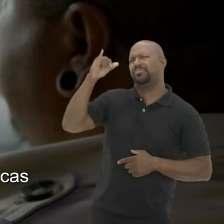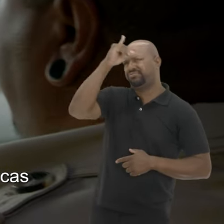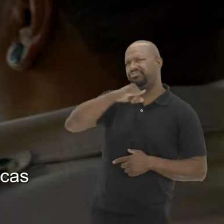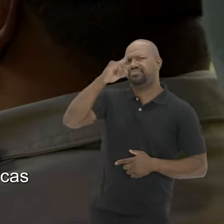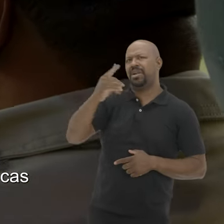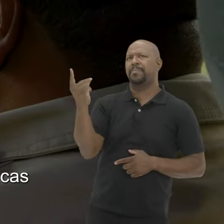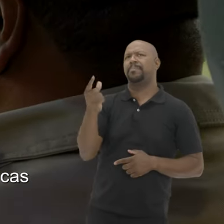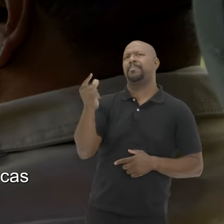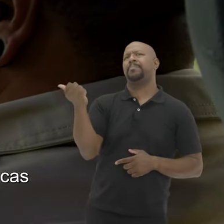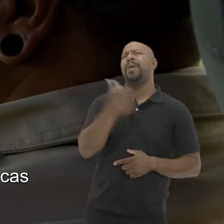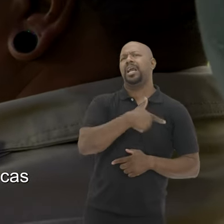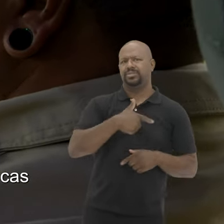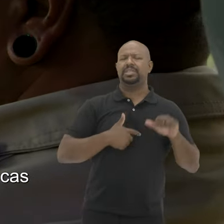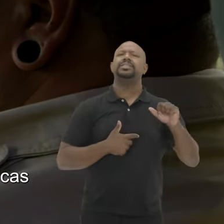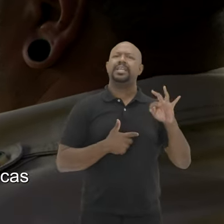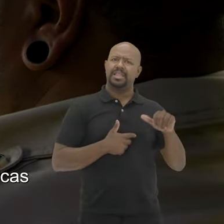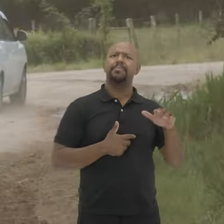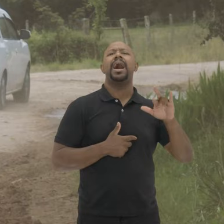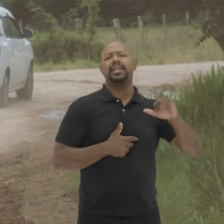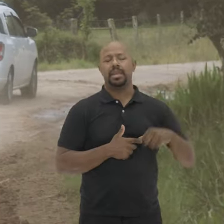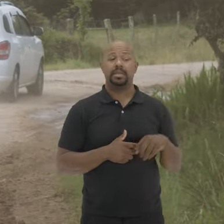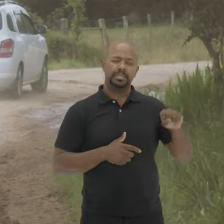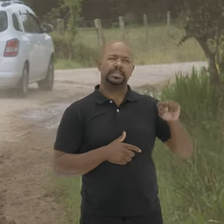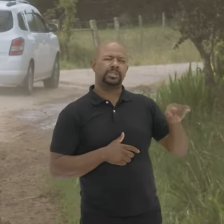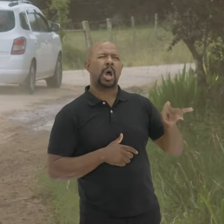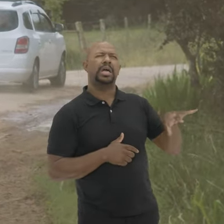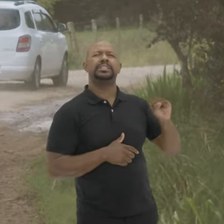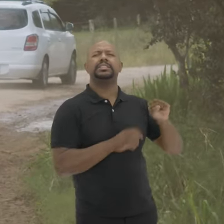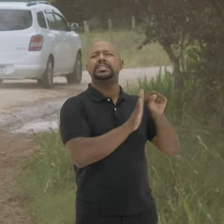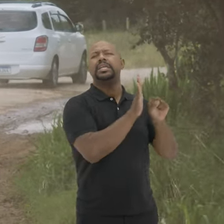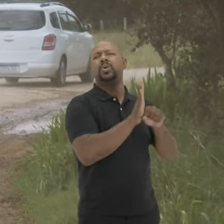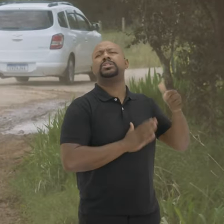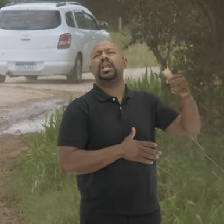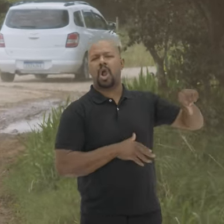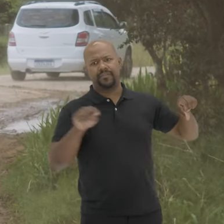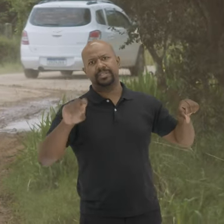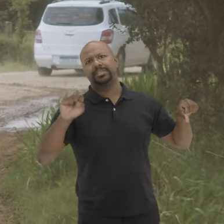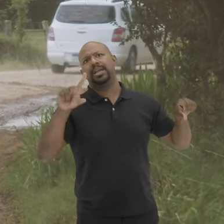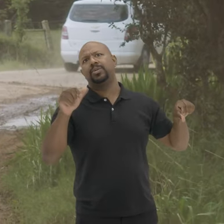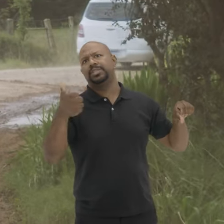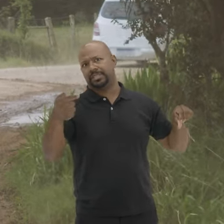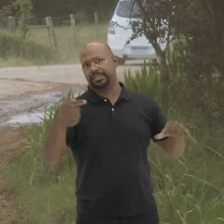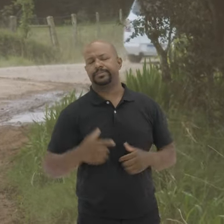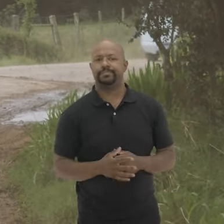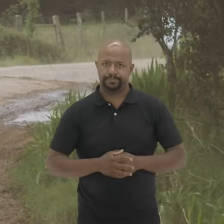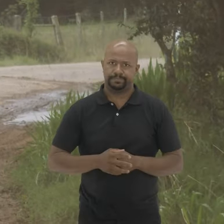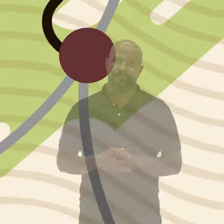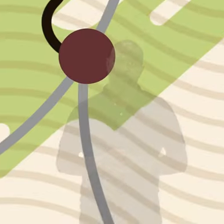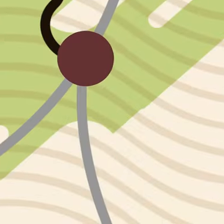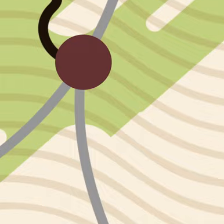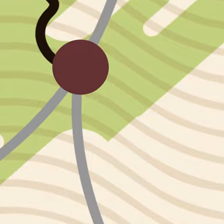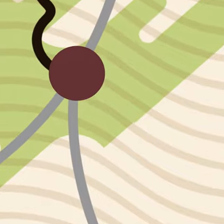referências históricas já do século 17 o carro Segue pela estrada de chão com